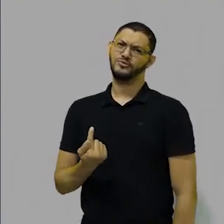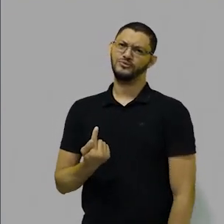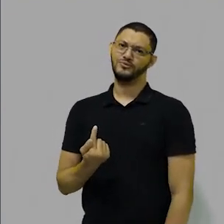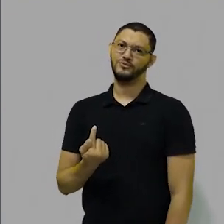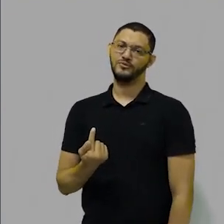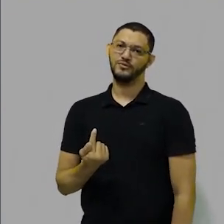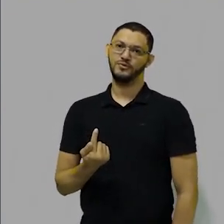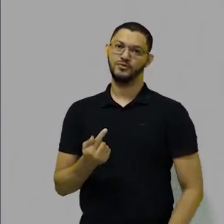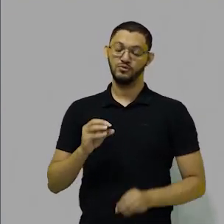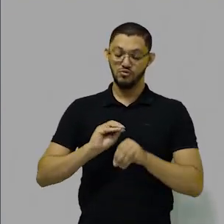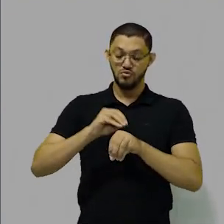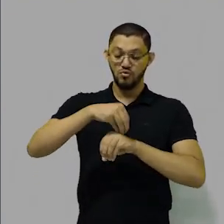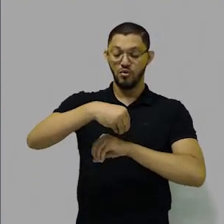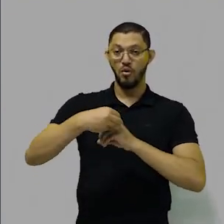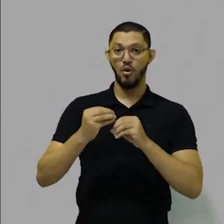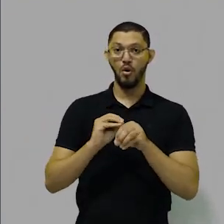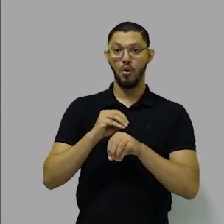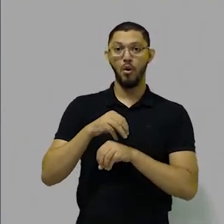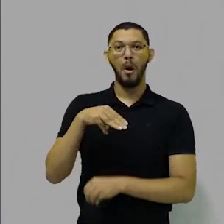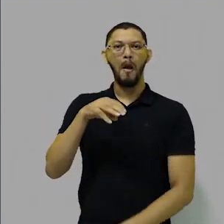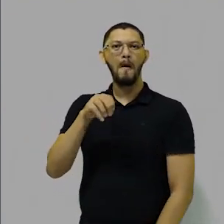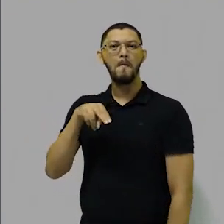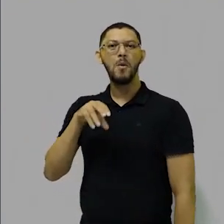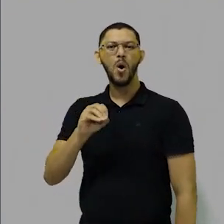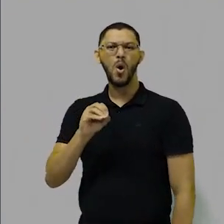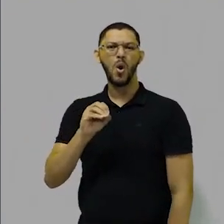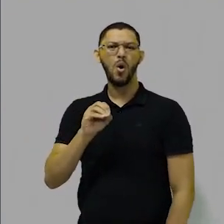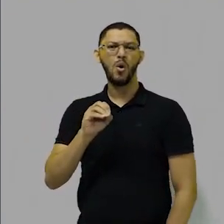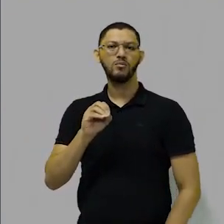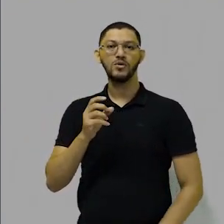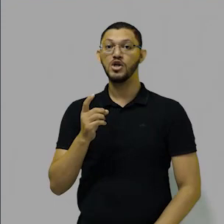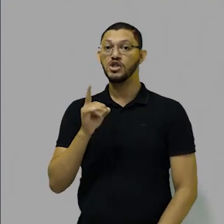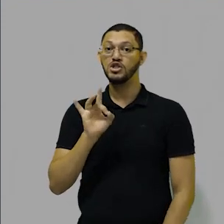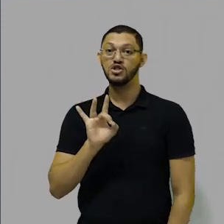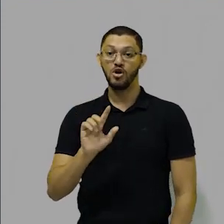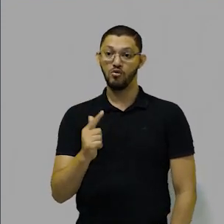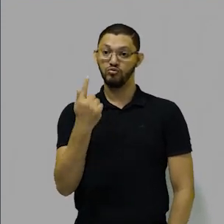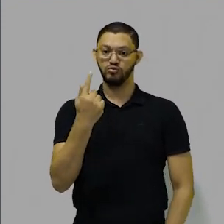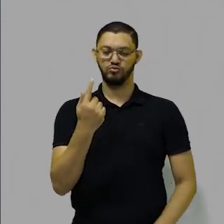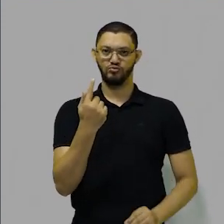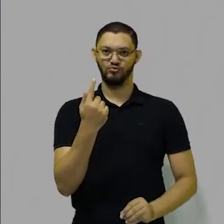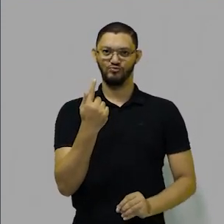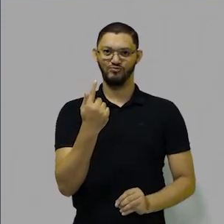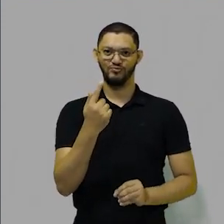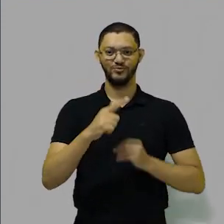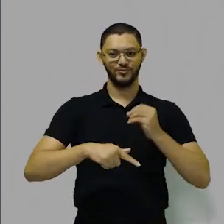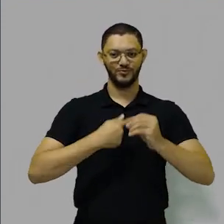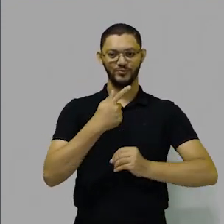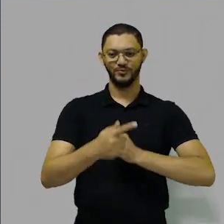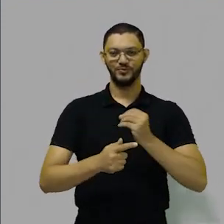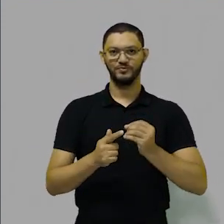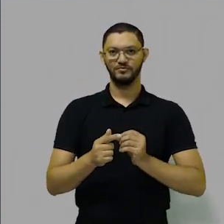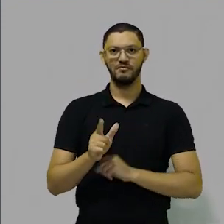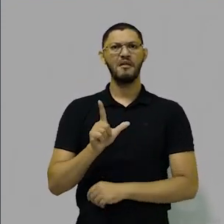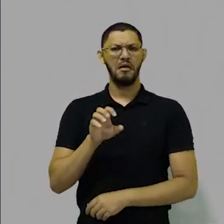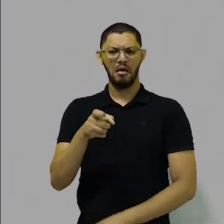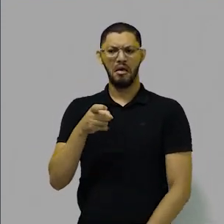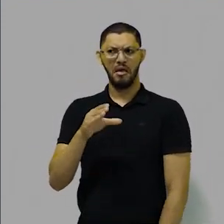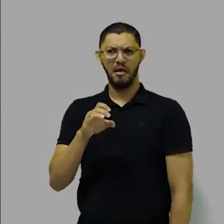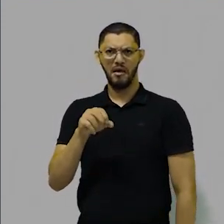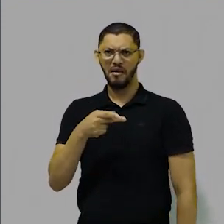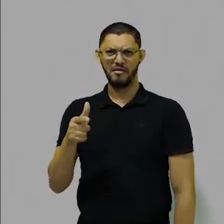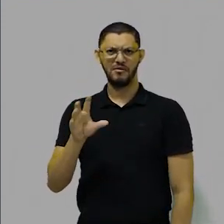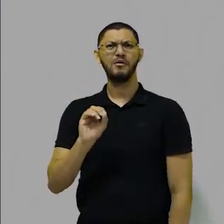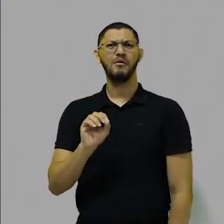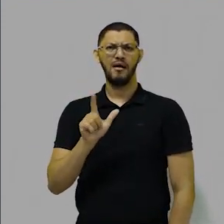A molécula ela é monoatômica, ou seja, só um átomo. Existem exceções?